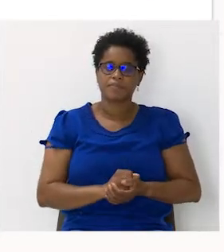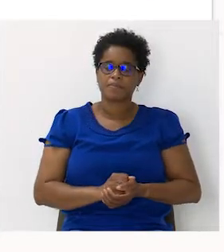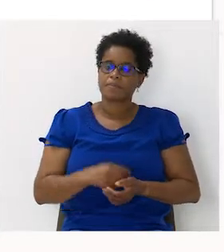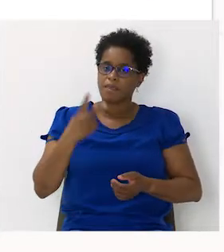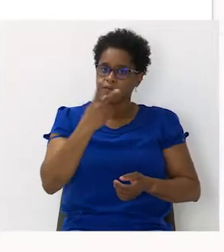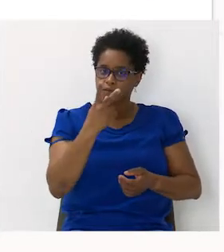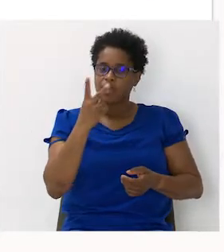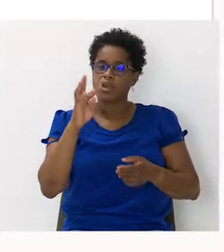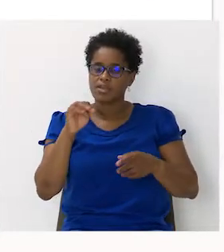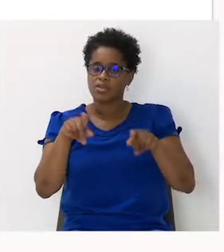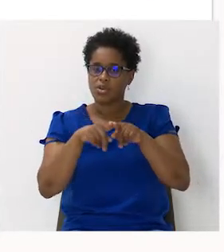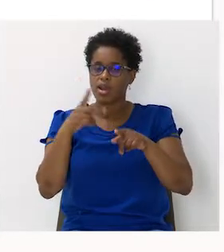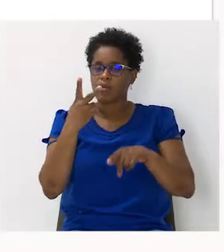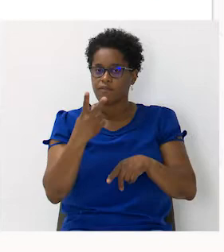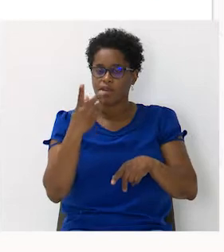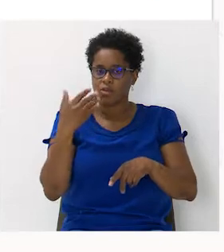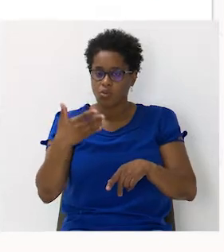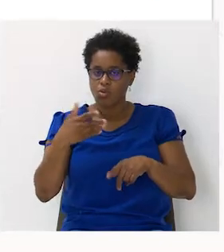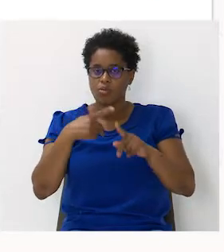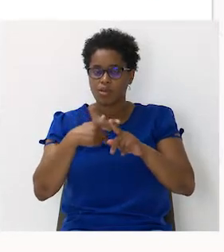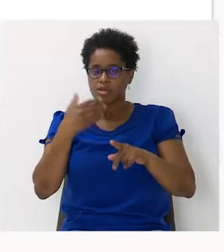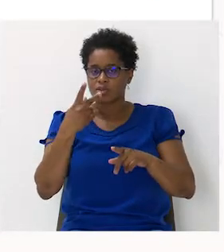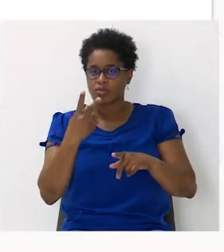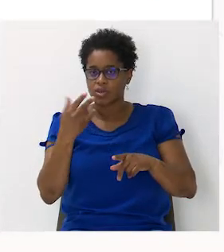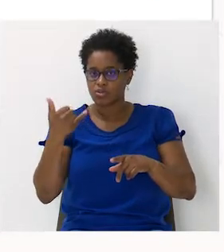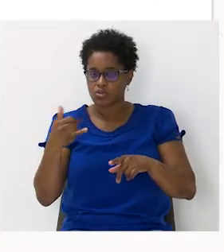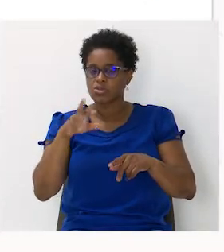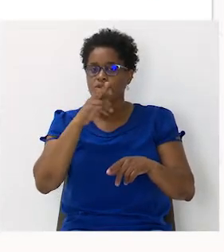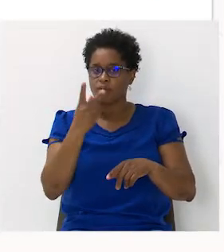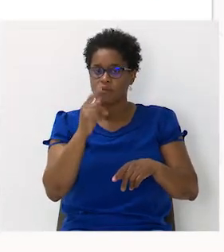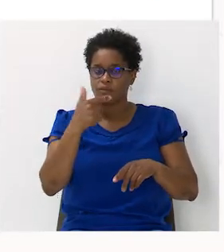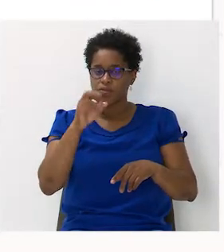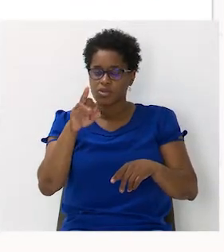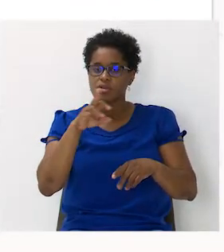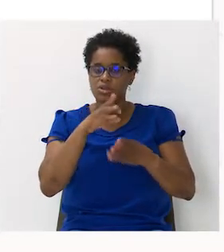VS é igual a V1 mais V2, que é o vetor resultante.